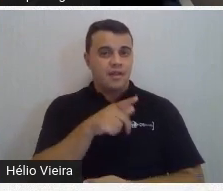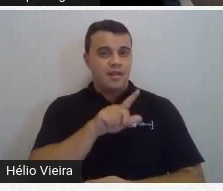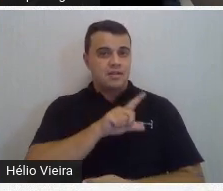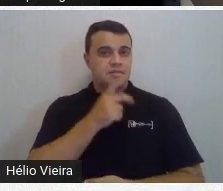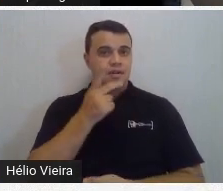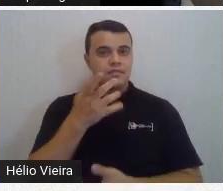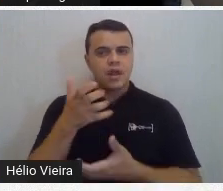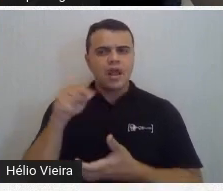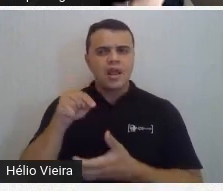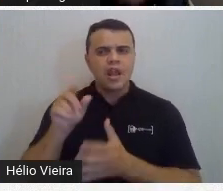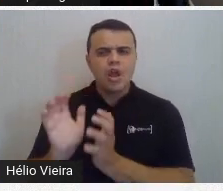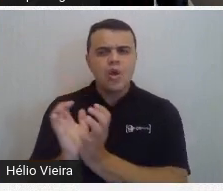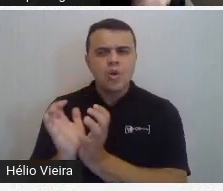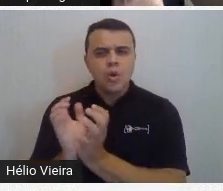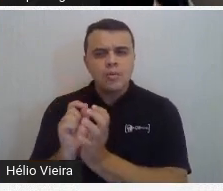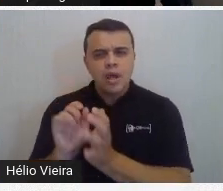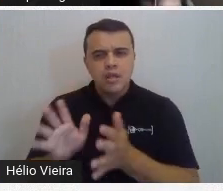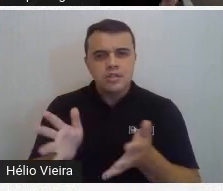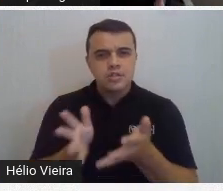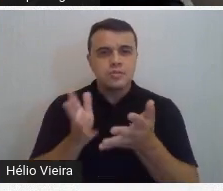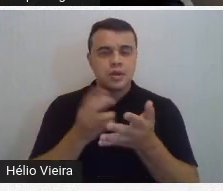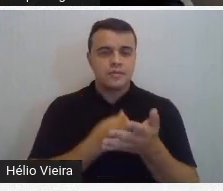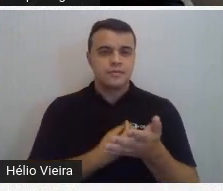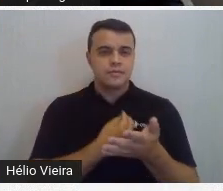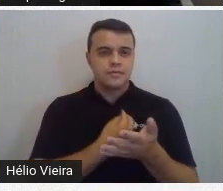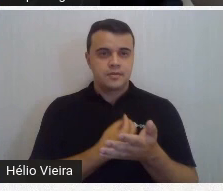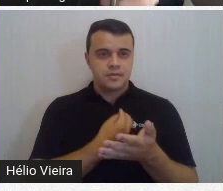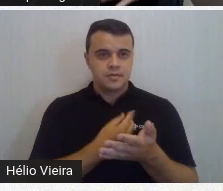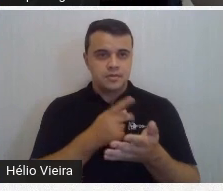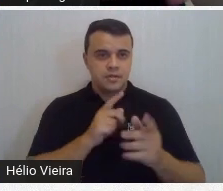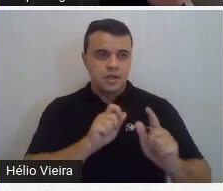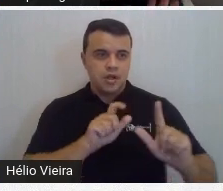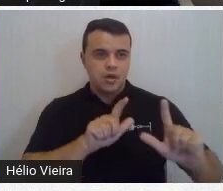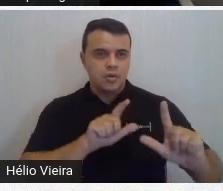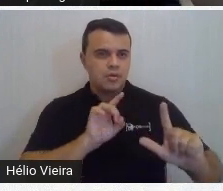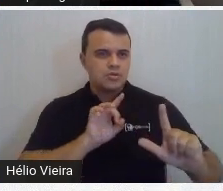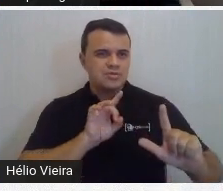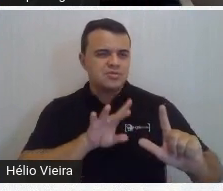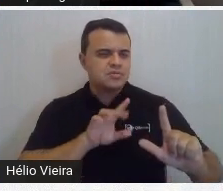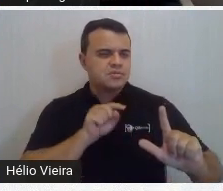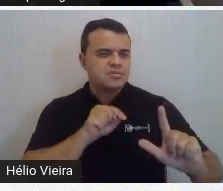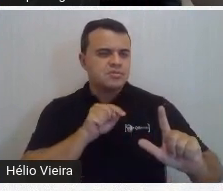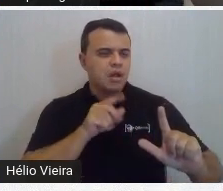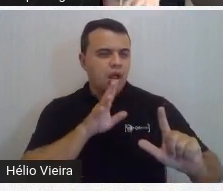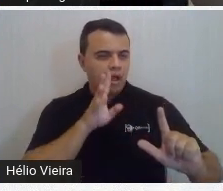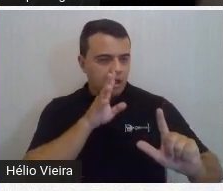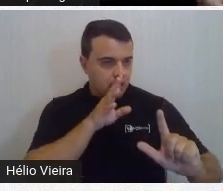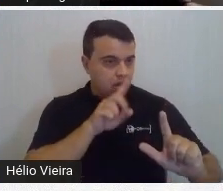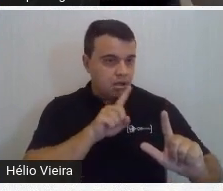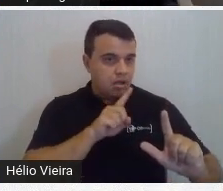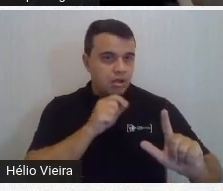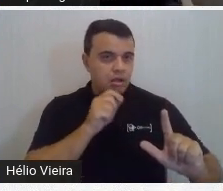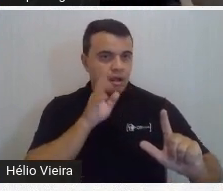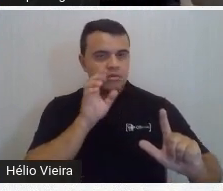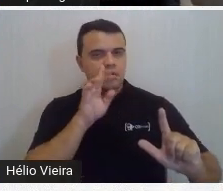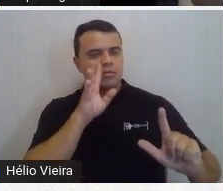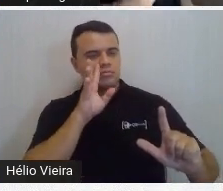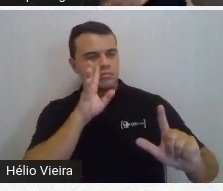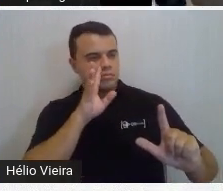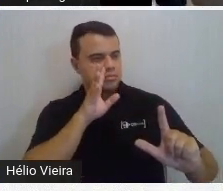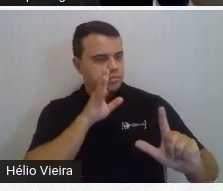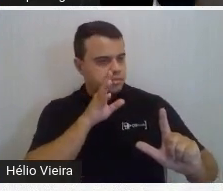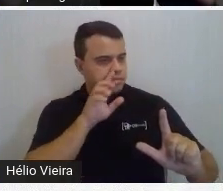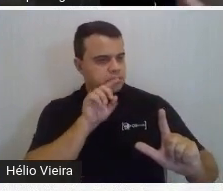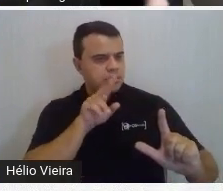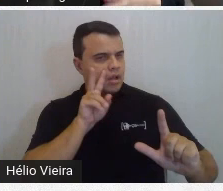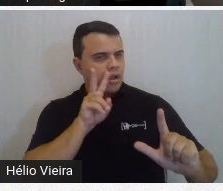aqui também estimular a vivência da obra, não a sua mera contemplação, então eu não quero mais ali alguém para